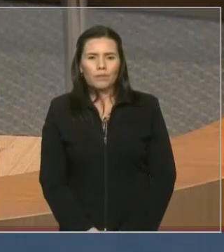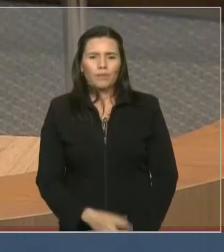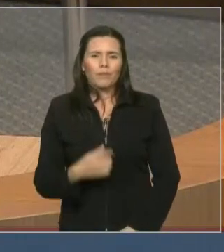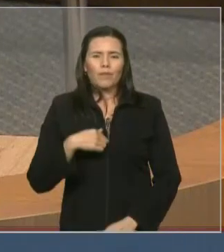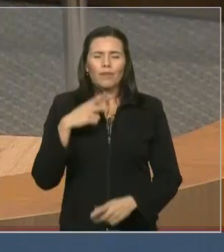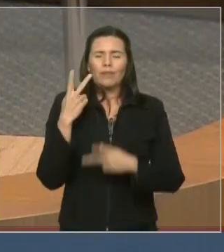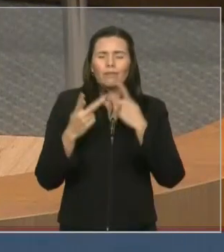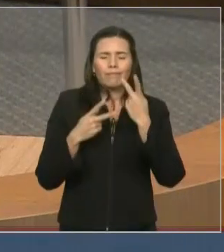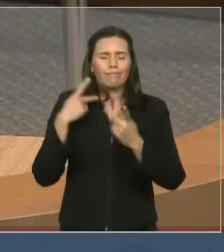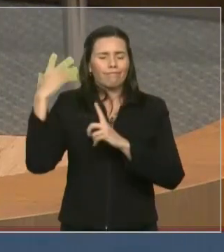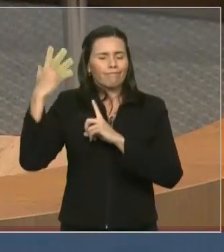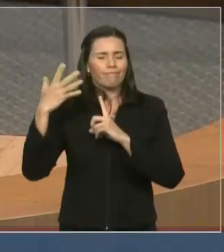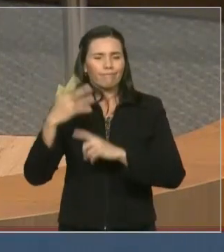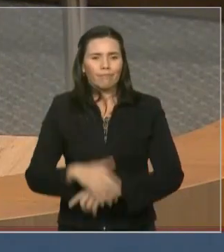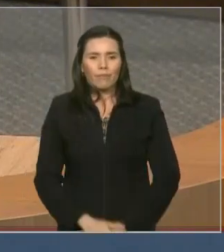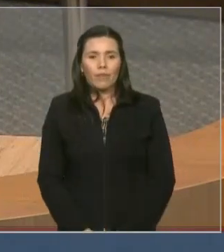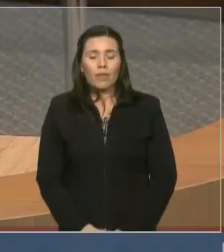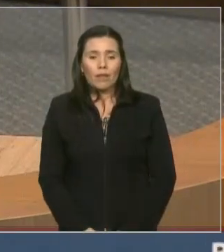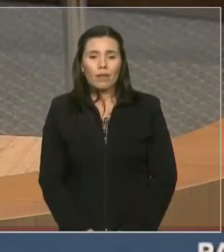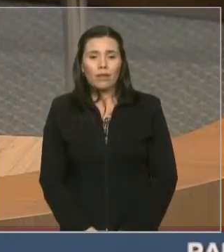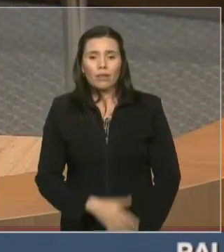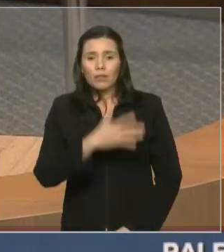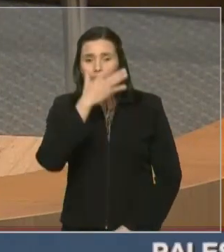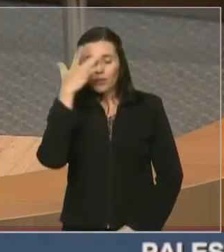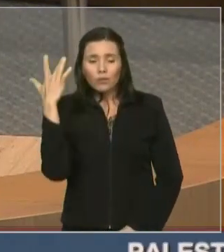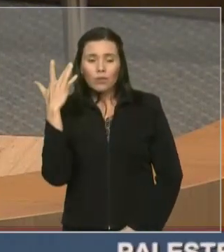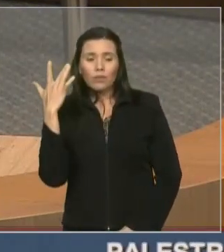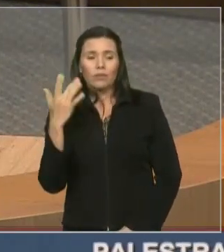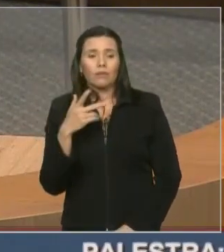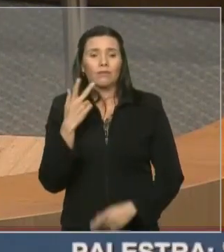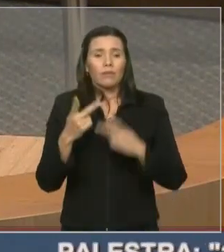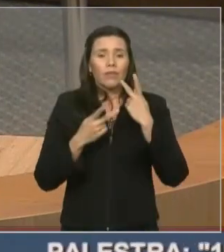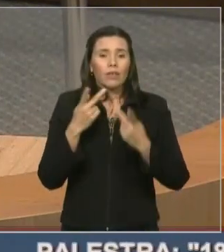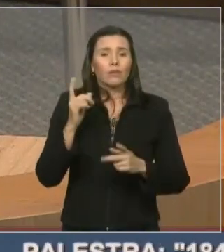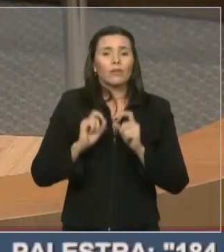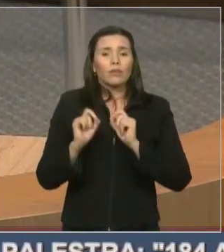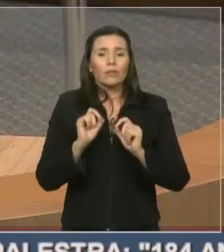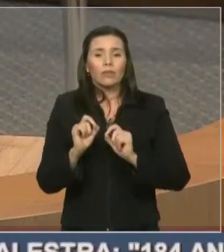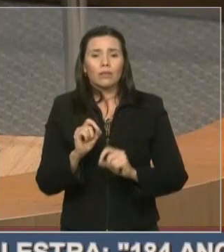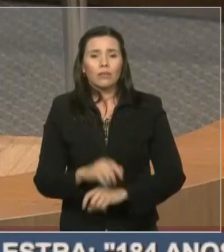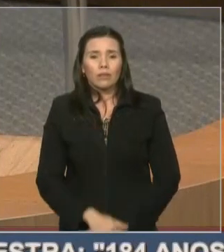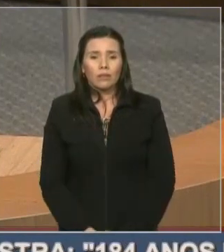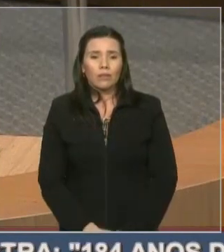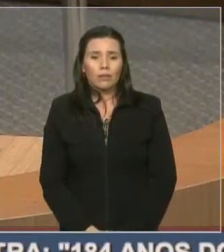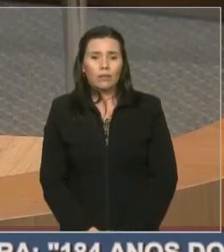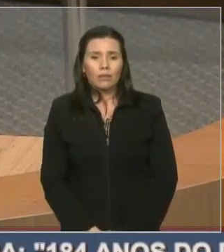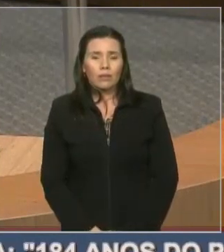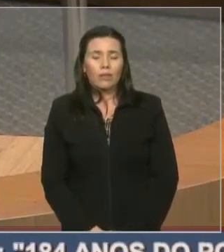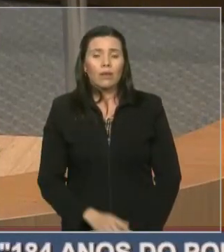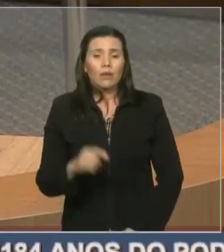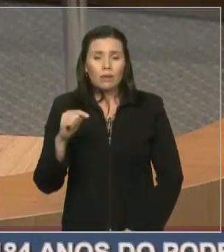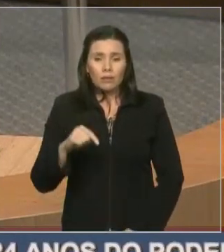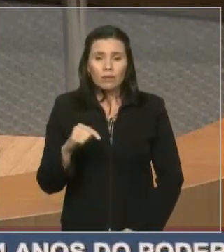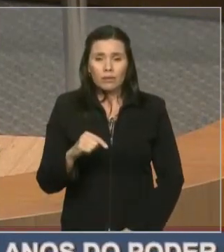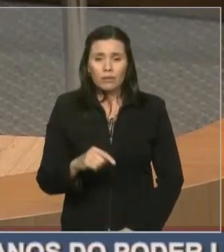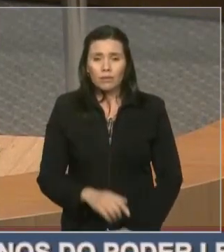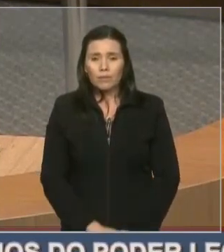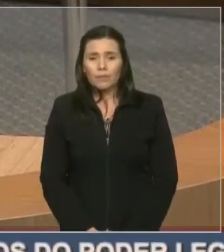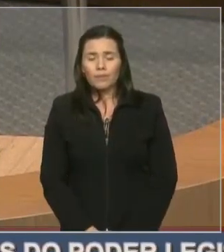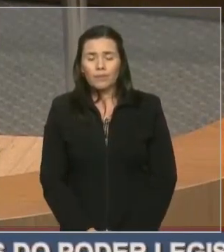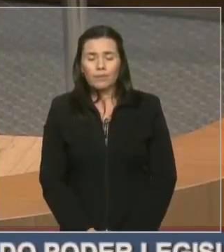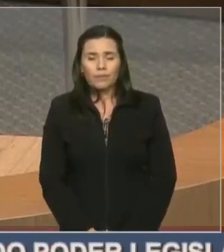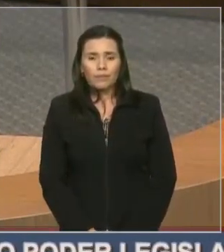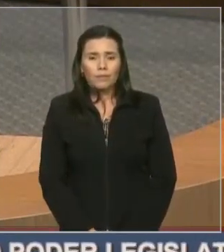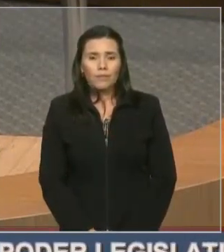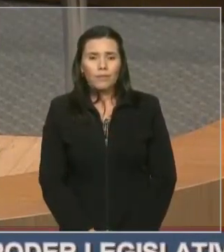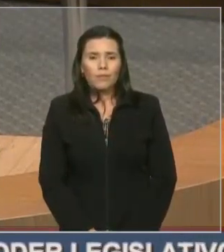disse, deputado, isso aqui é uma molecagem que se dá licença à torta e à direito para funcionar a